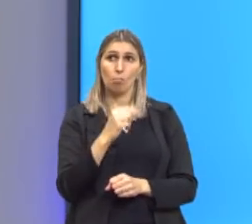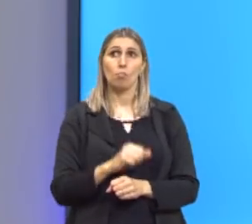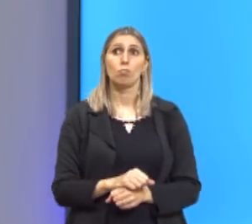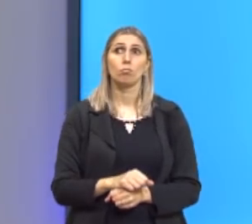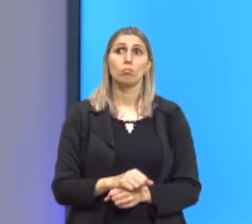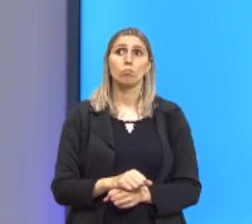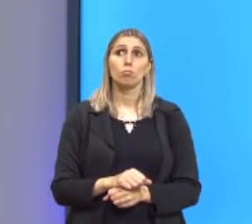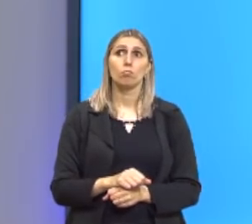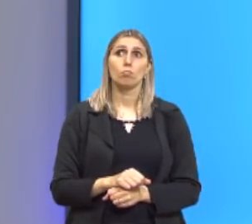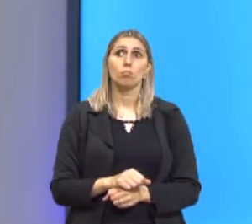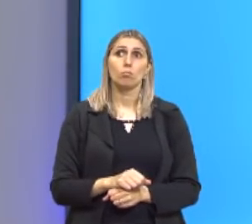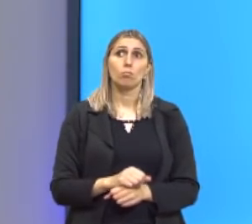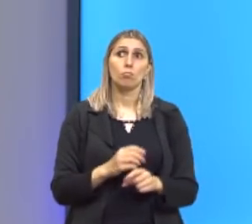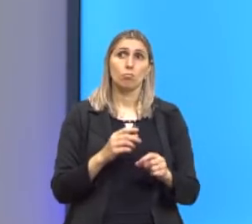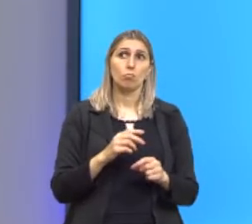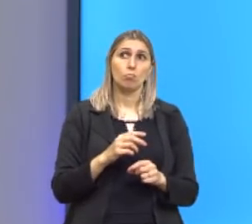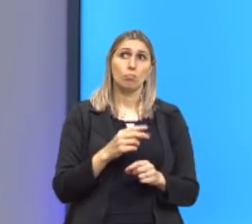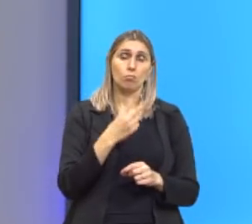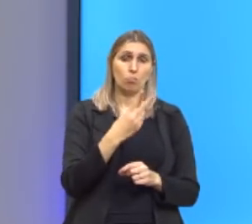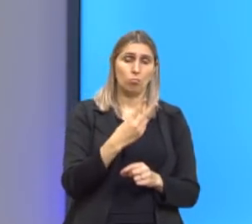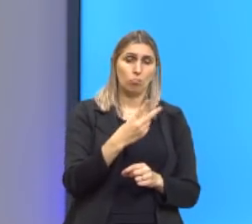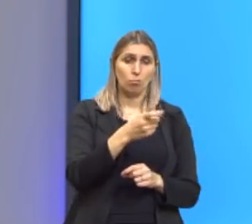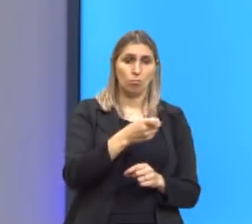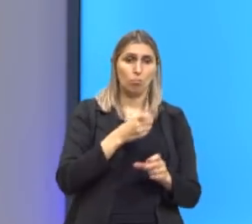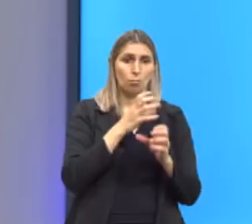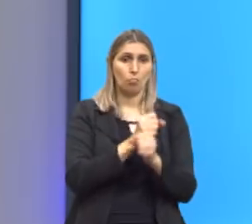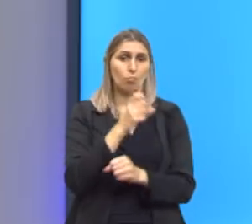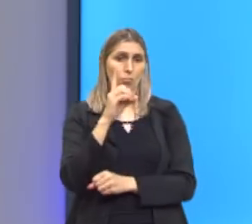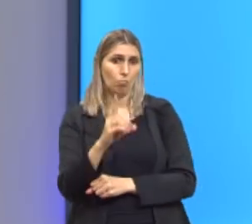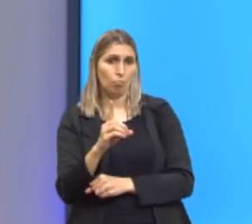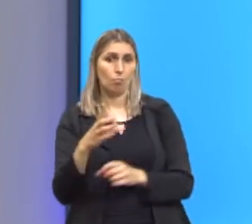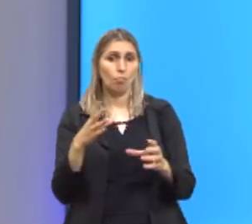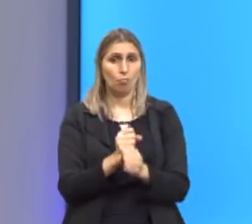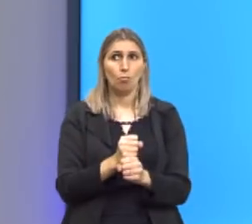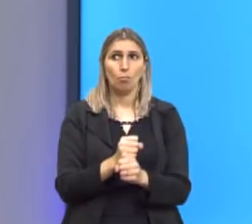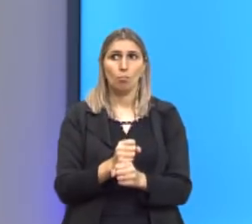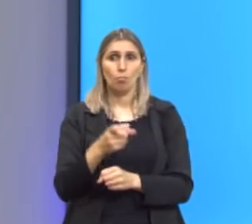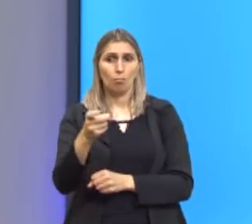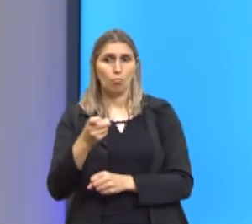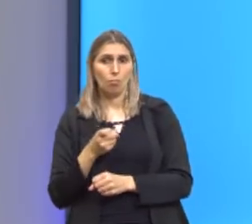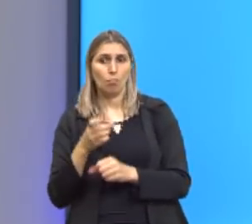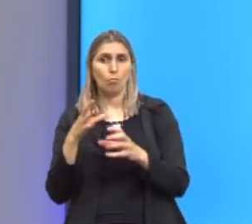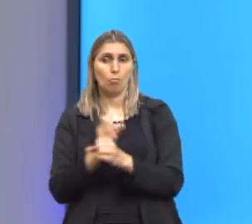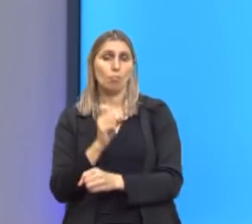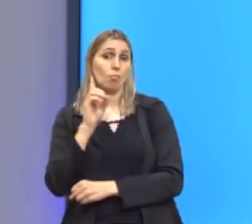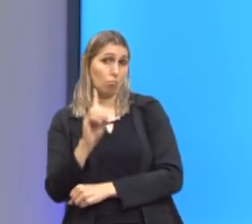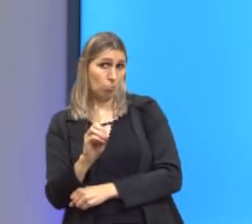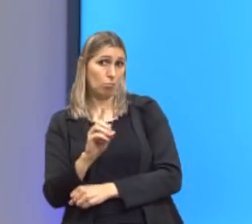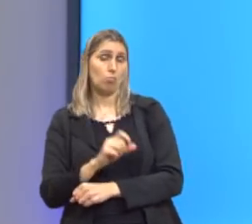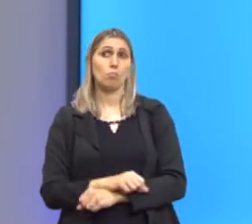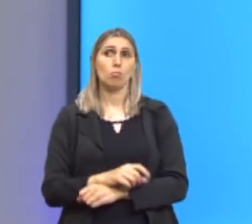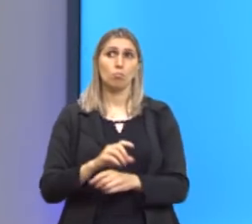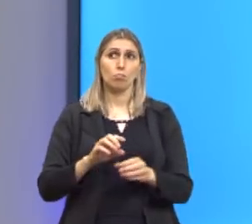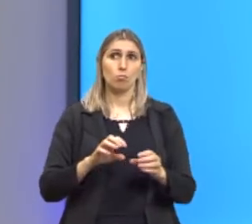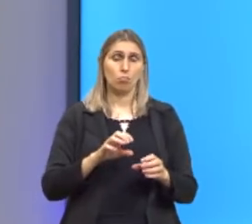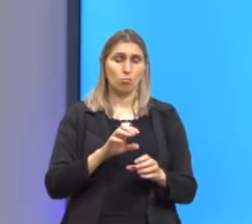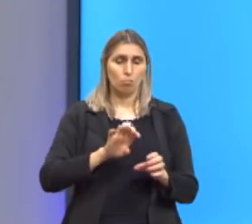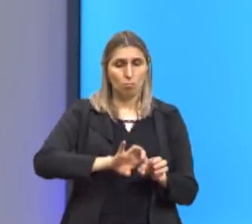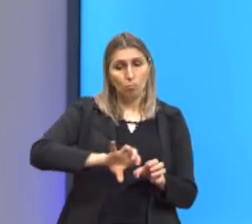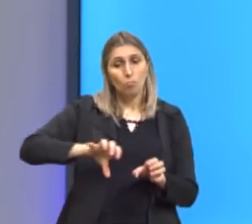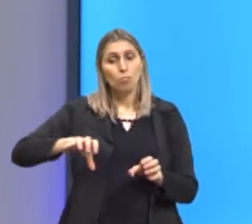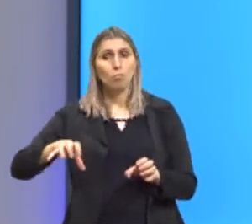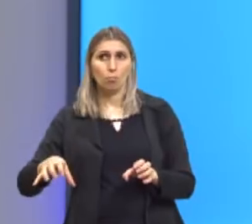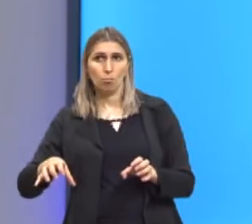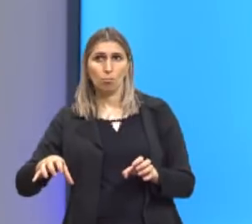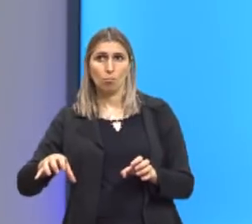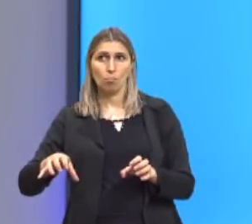a essa soma de x mais d mais x mais d. Então, isolando tudo, eu